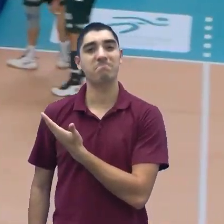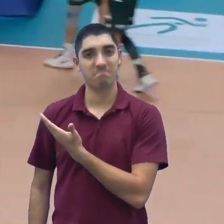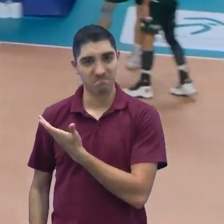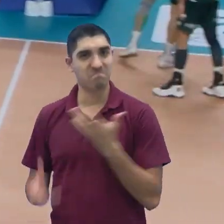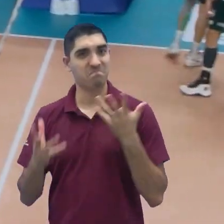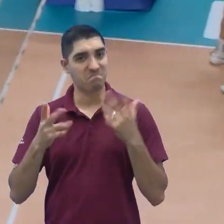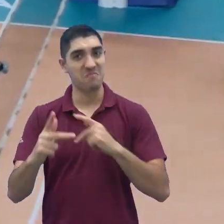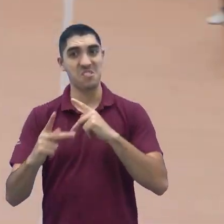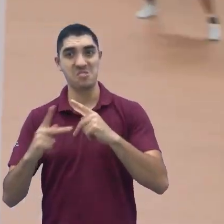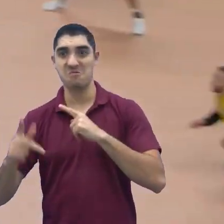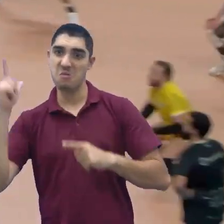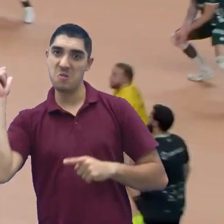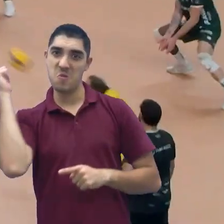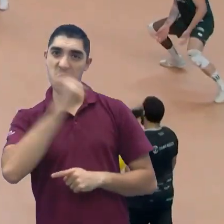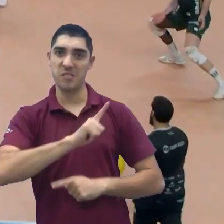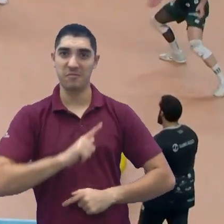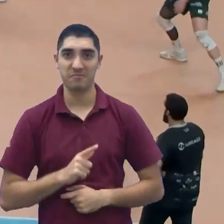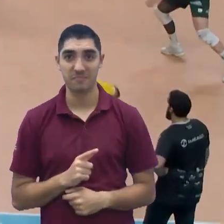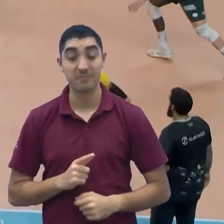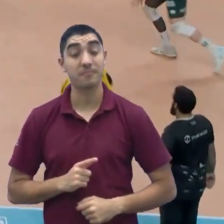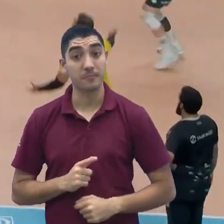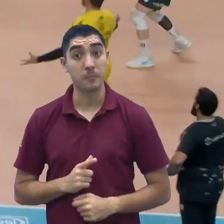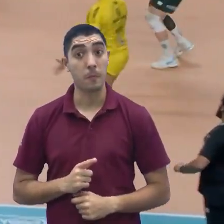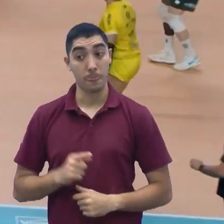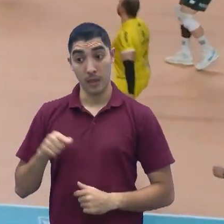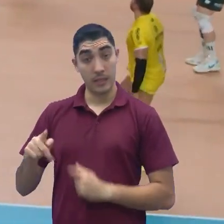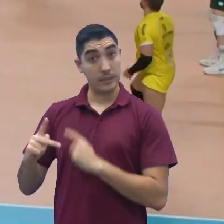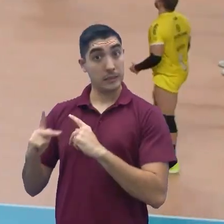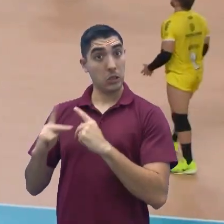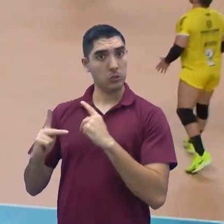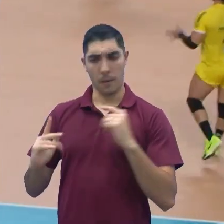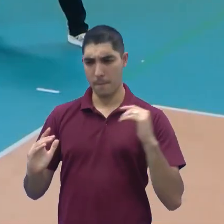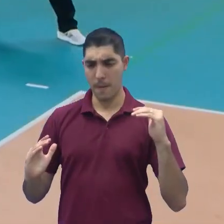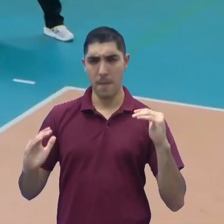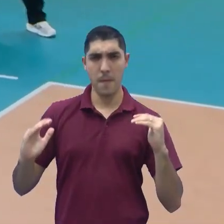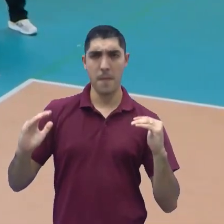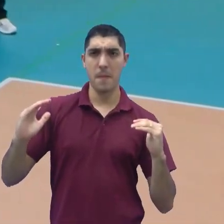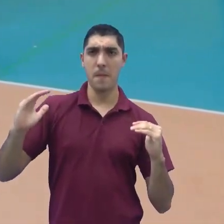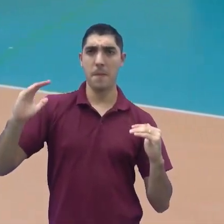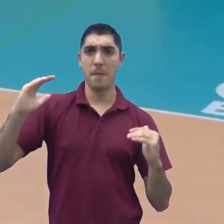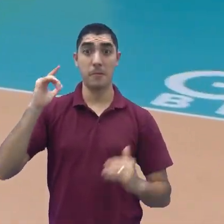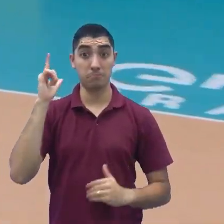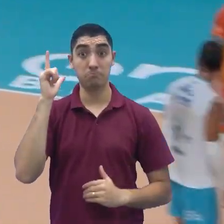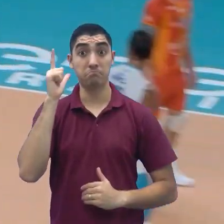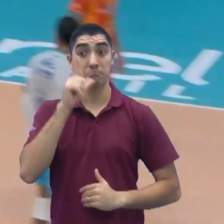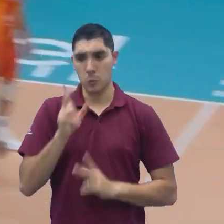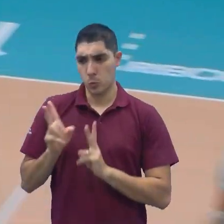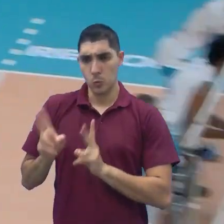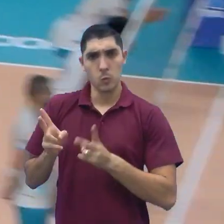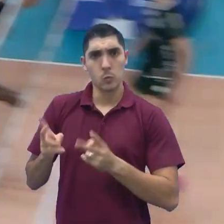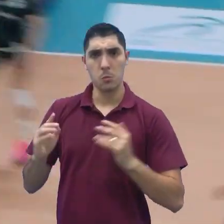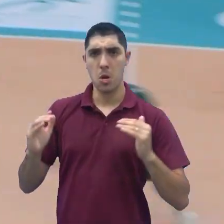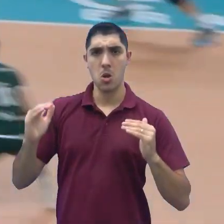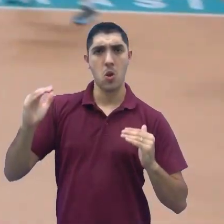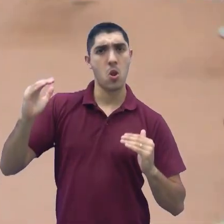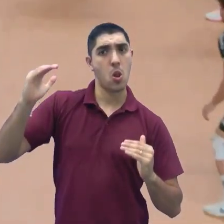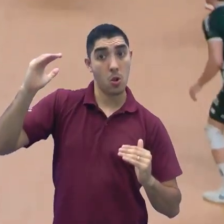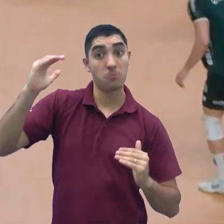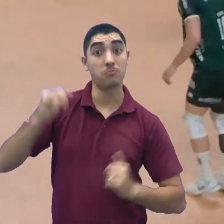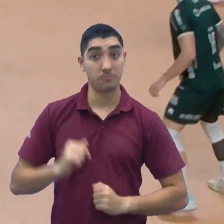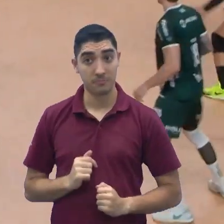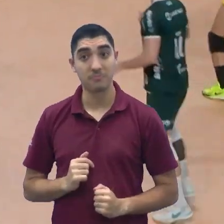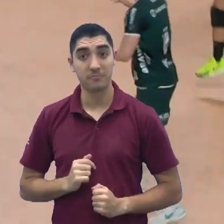joseense. Melhor no jogo, a equipe da casa abriria vantagem no meio do set e consolidaria a distância no placar.